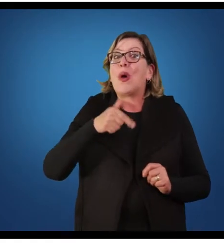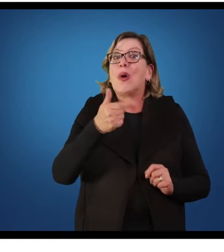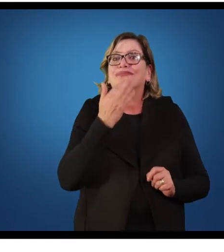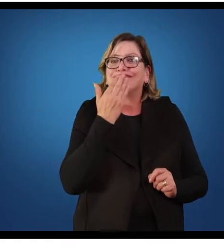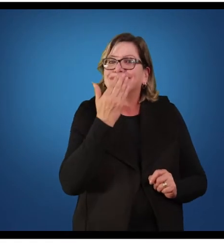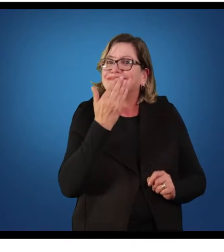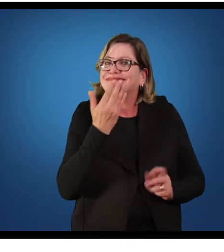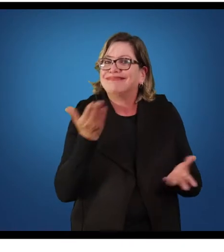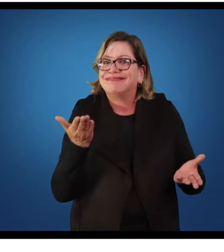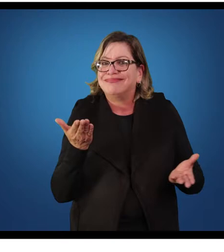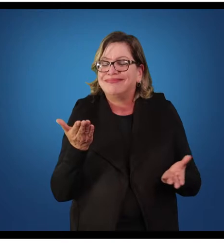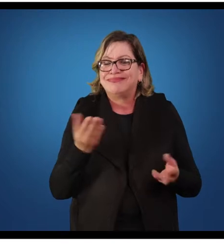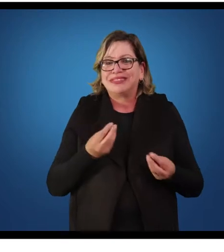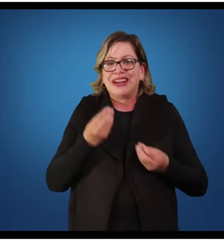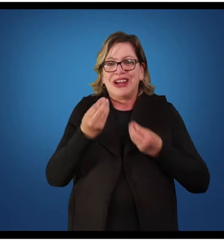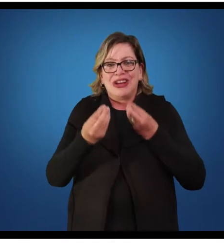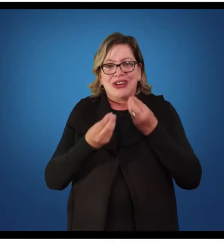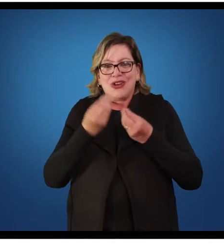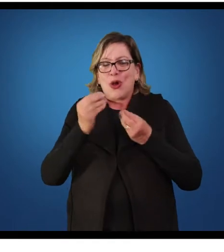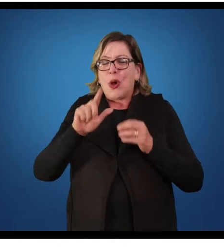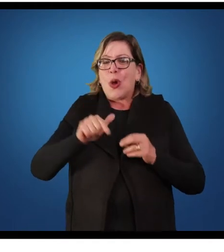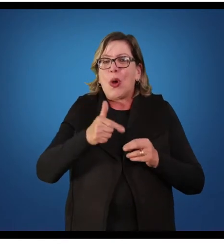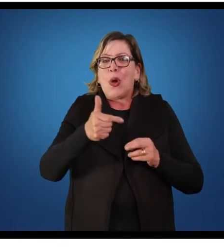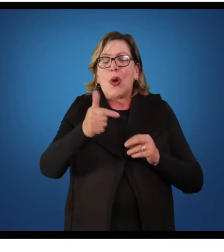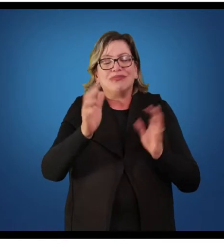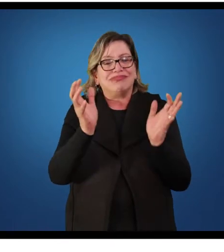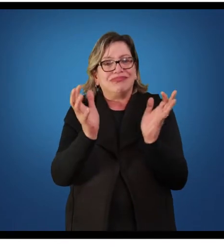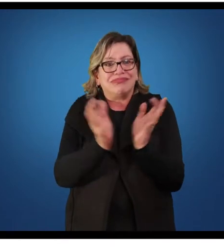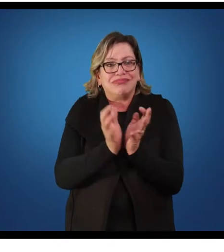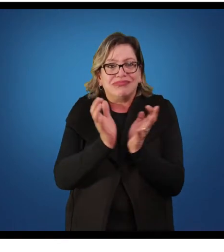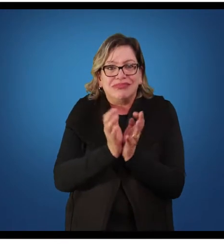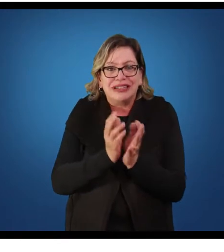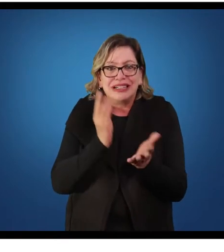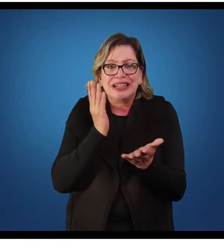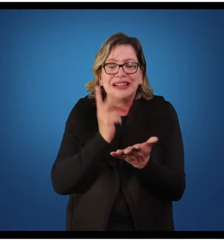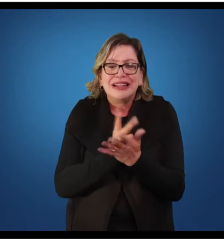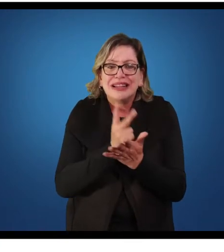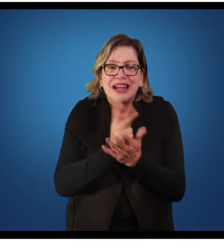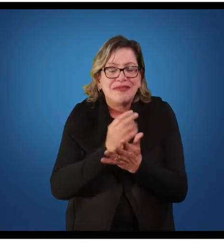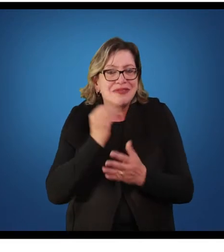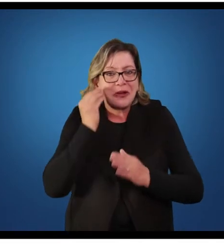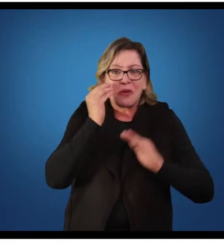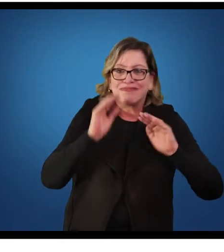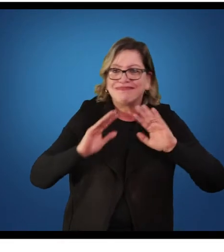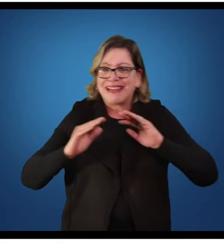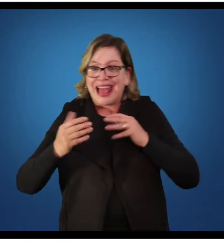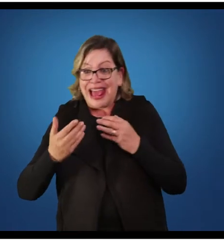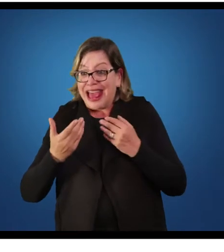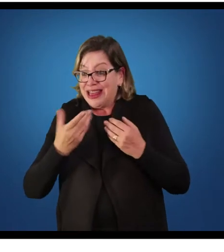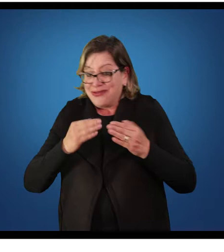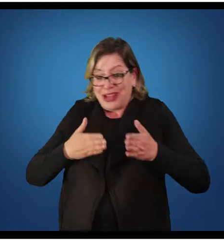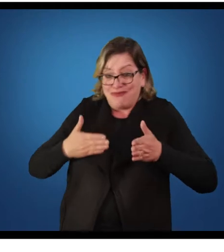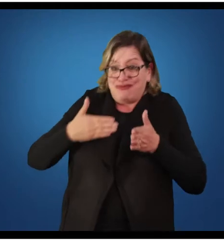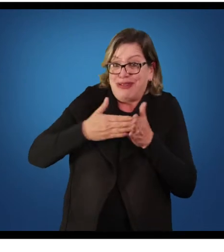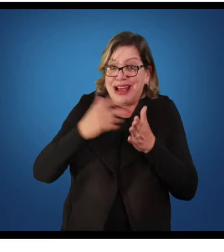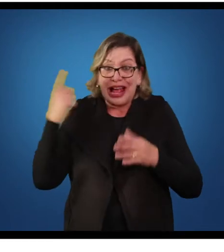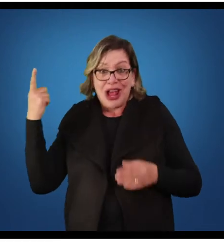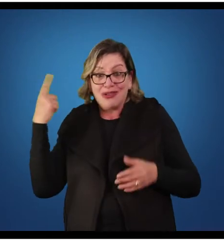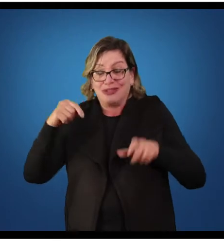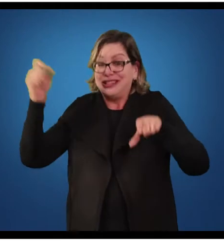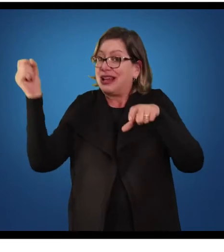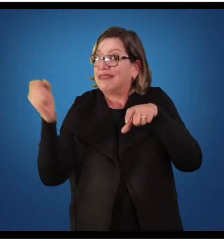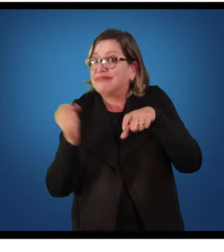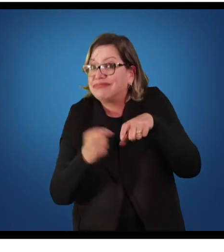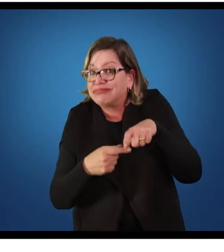né? Então, o nosso adversário estará tentando impedir que o nosso arremesso